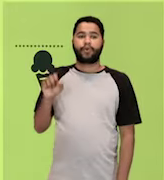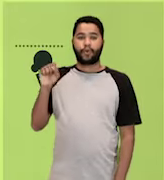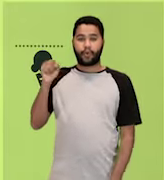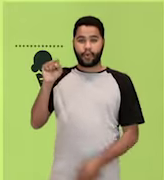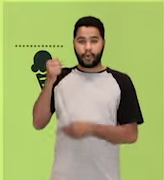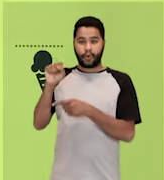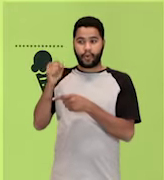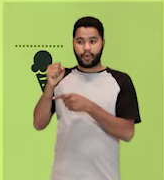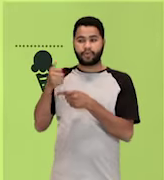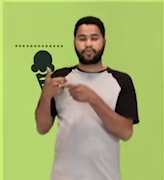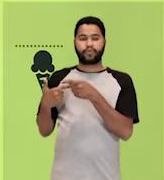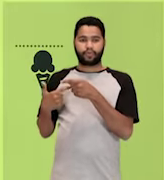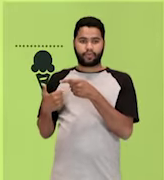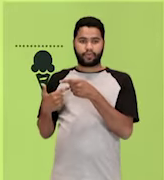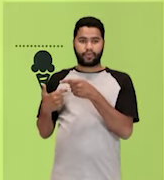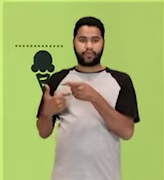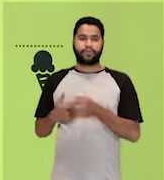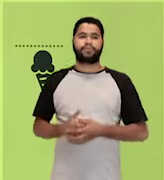Então, seria